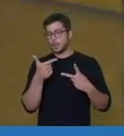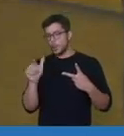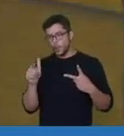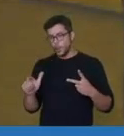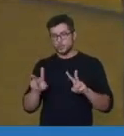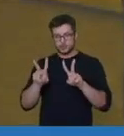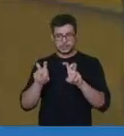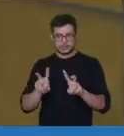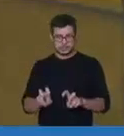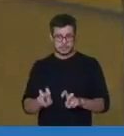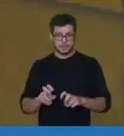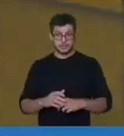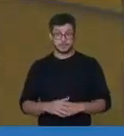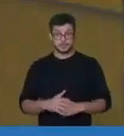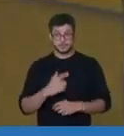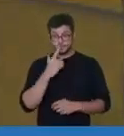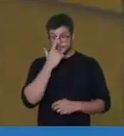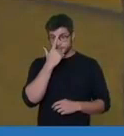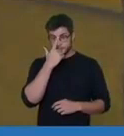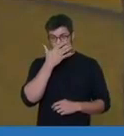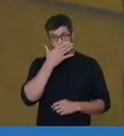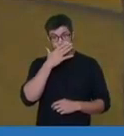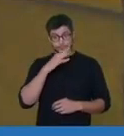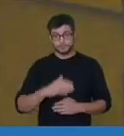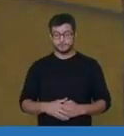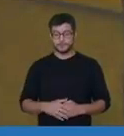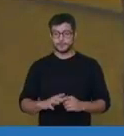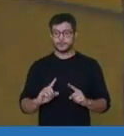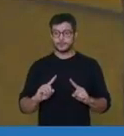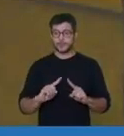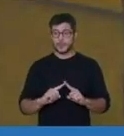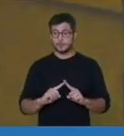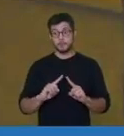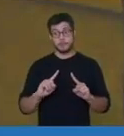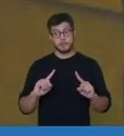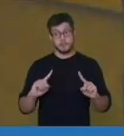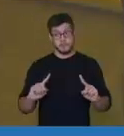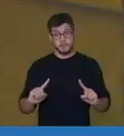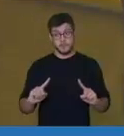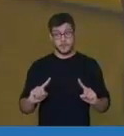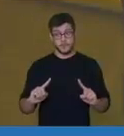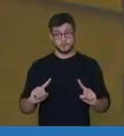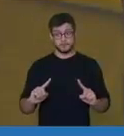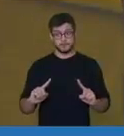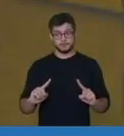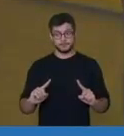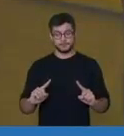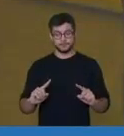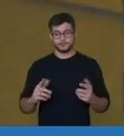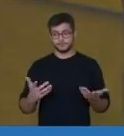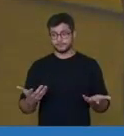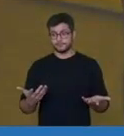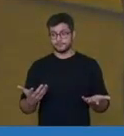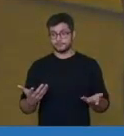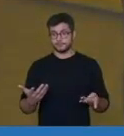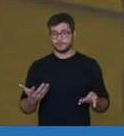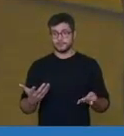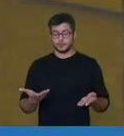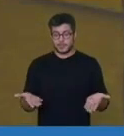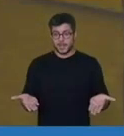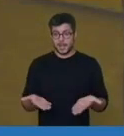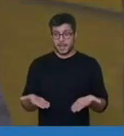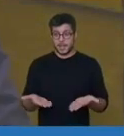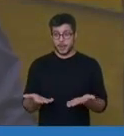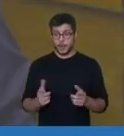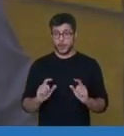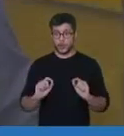estão sendo pautadas aqui. Mas, neste momento, e o que nós dissemos todo o tempo, eu participava junto com o